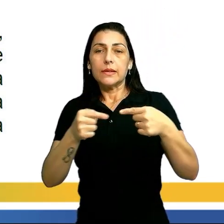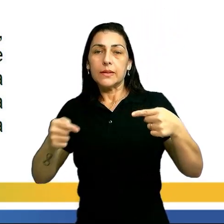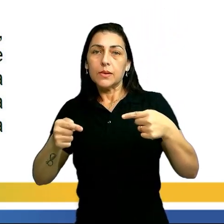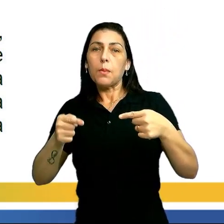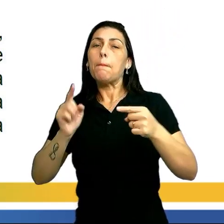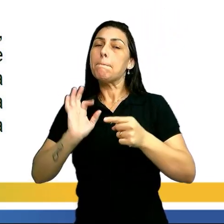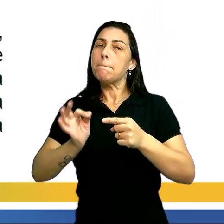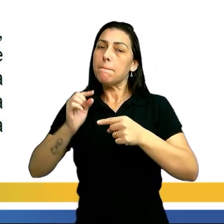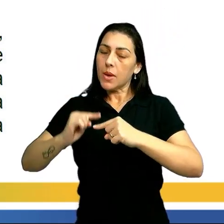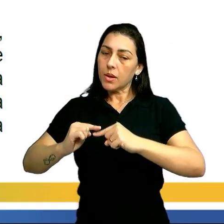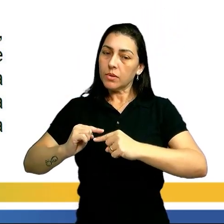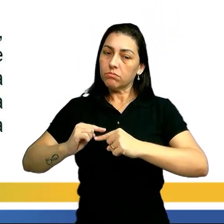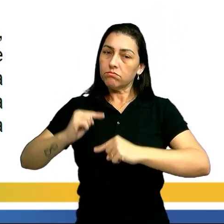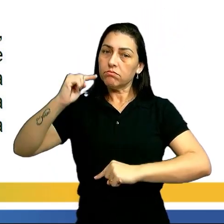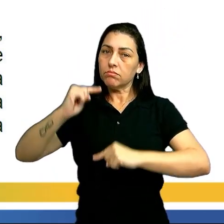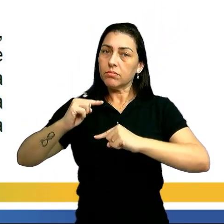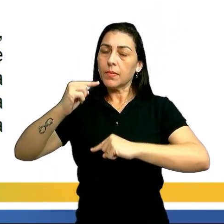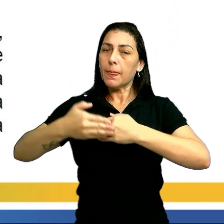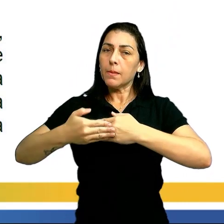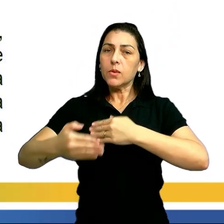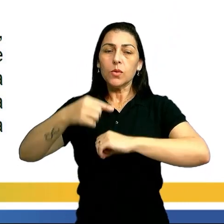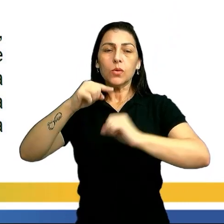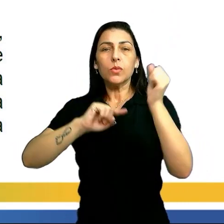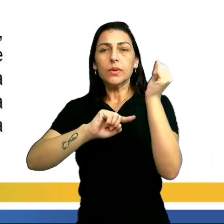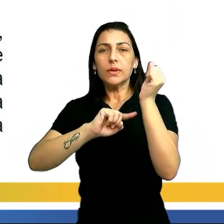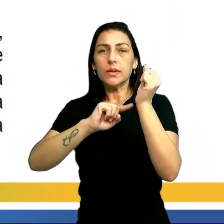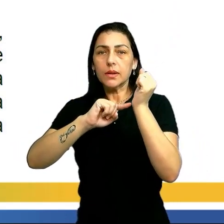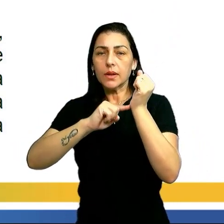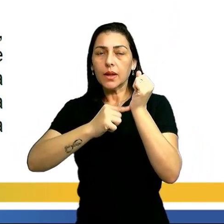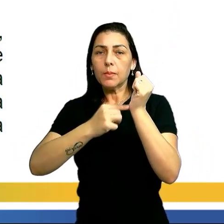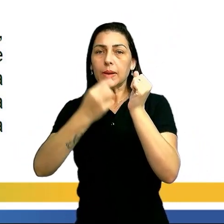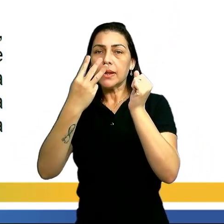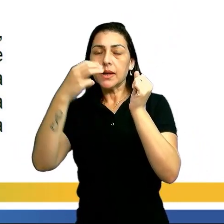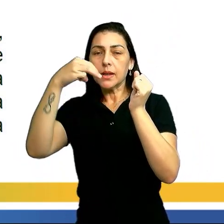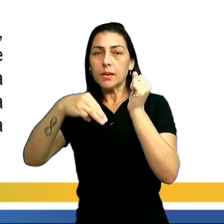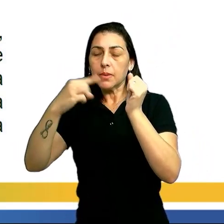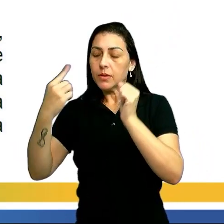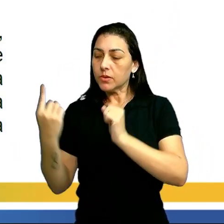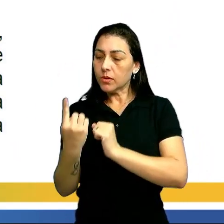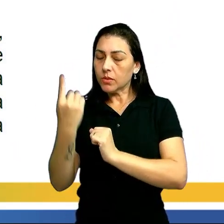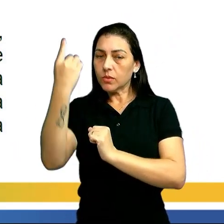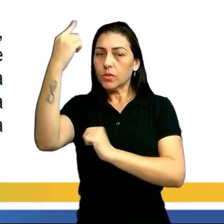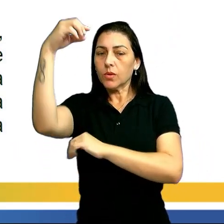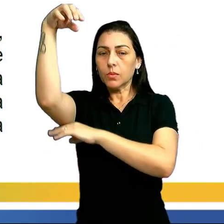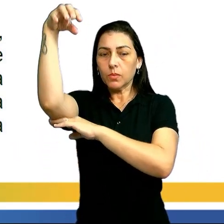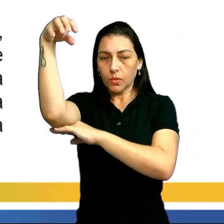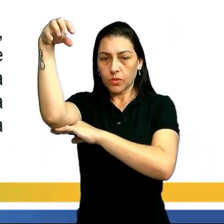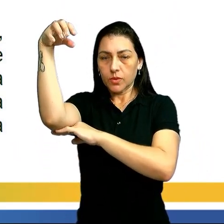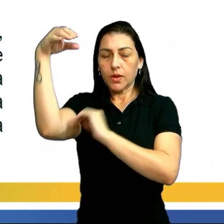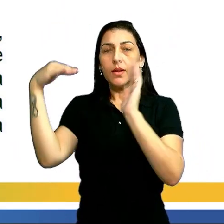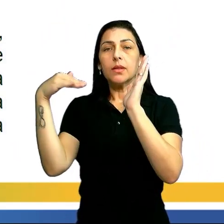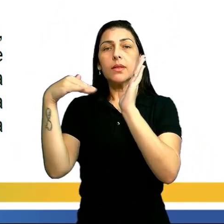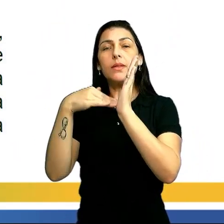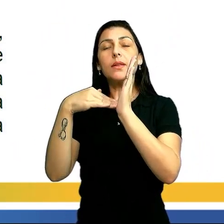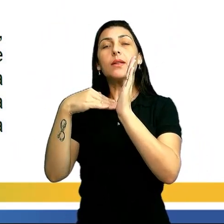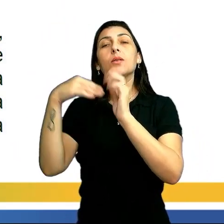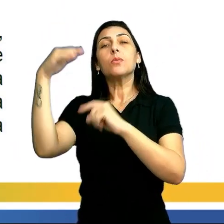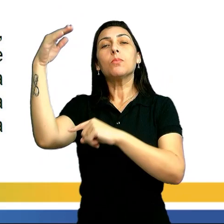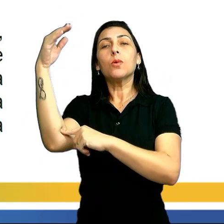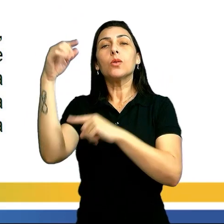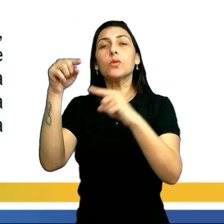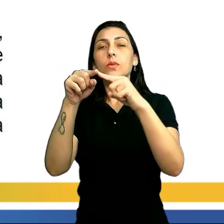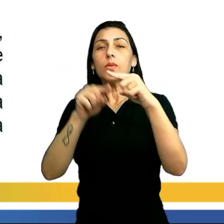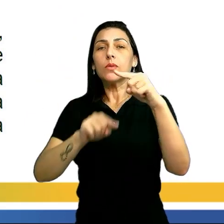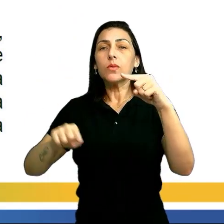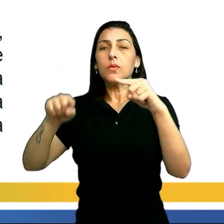mesmo comprimento, a partir de um ponto situado a 3 metros de altura no poste até o ponto de uma